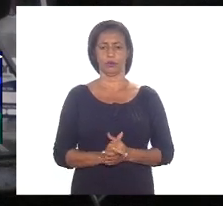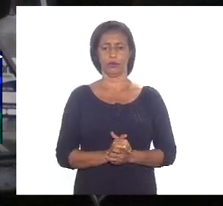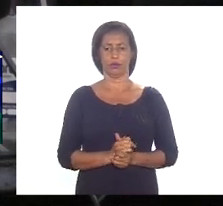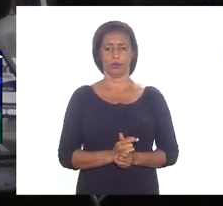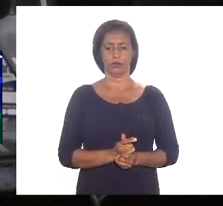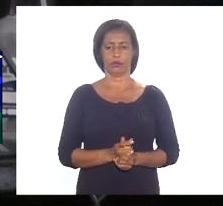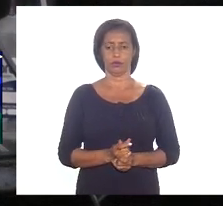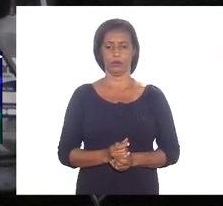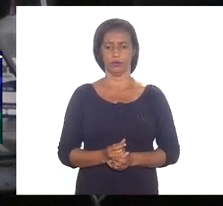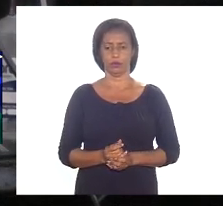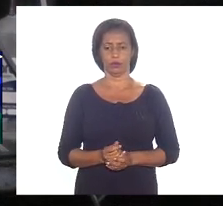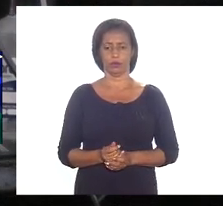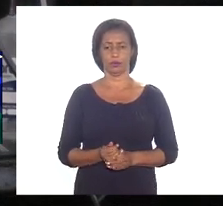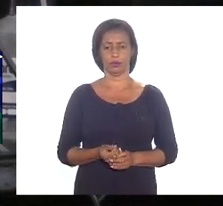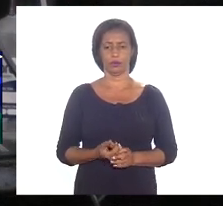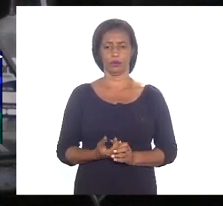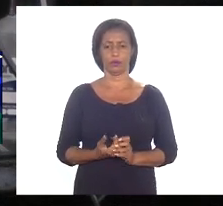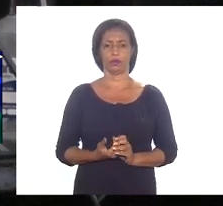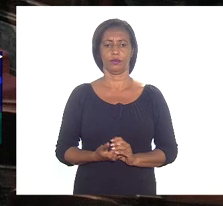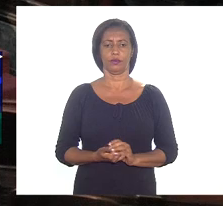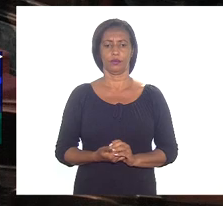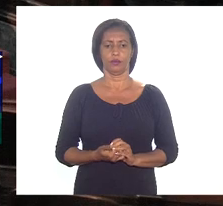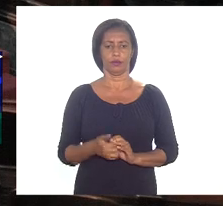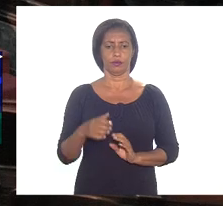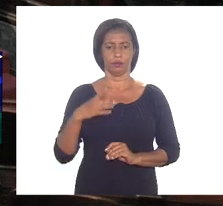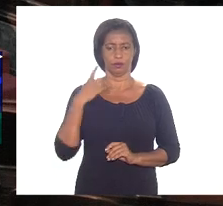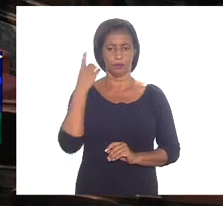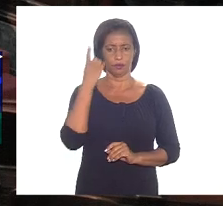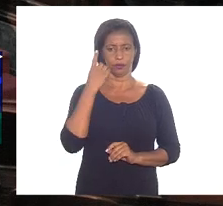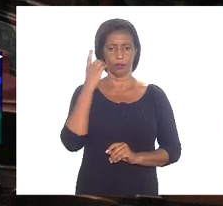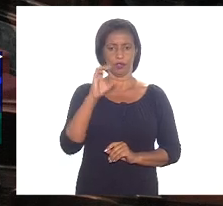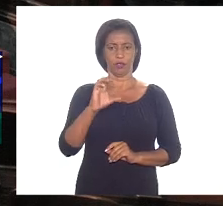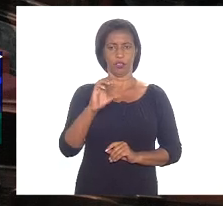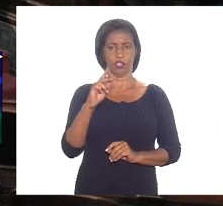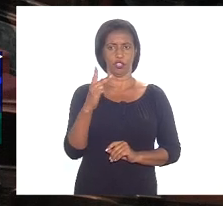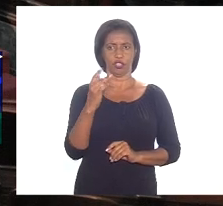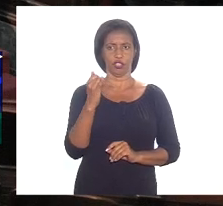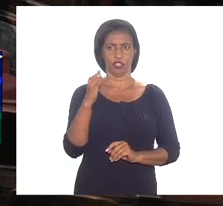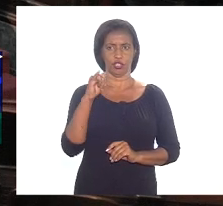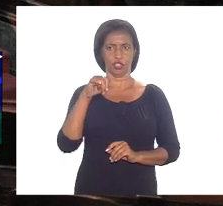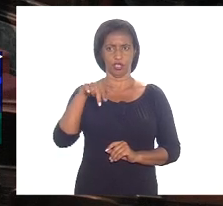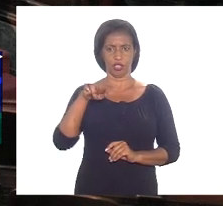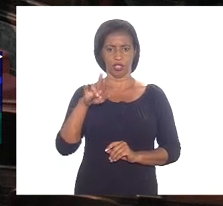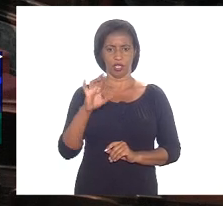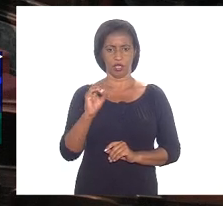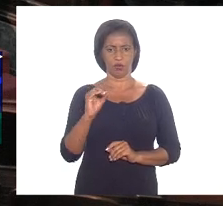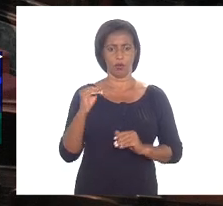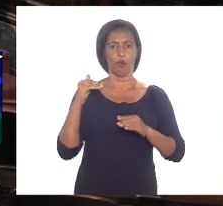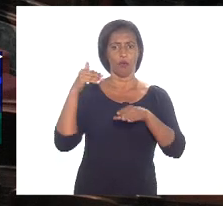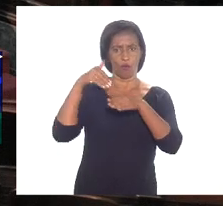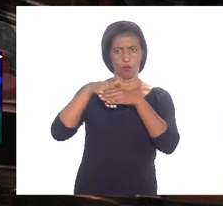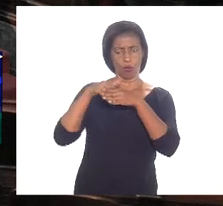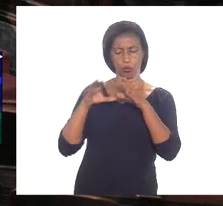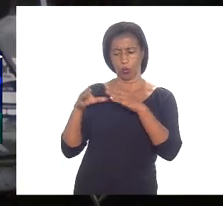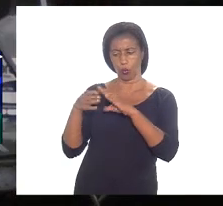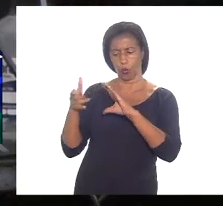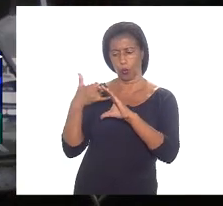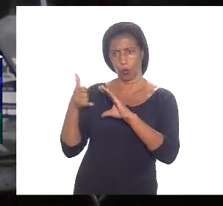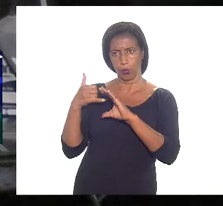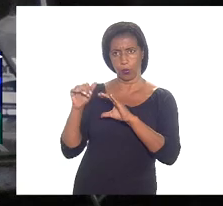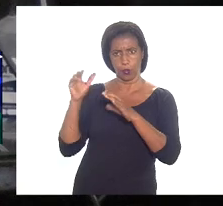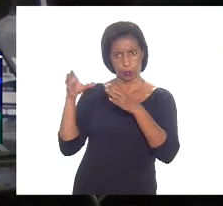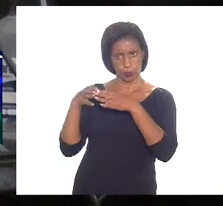E aí o deputado Chiquinho da Mangueira acaba de votar no